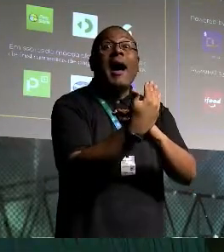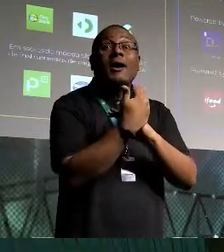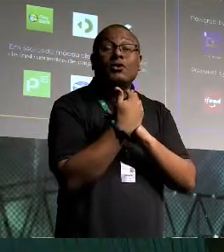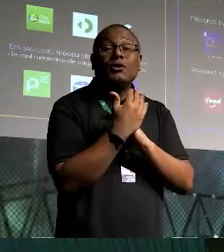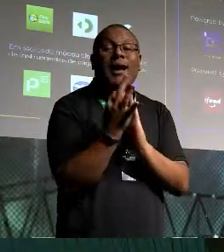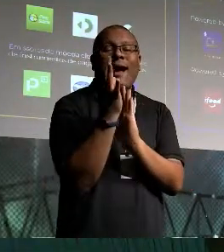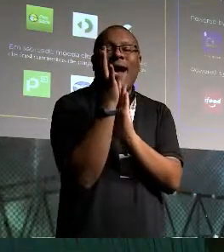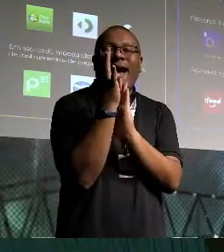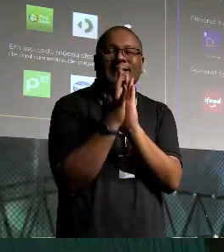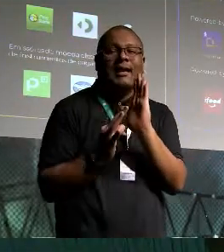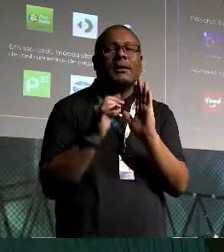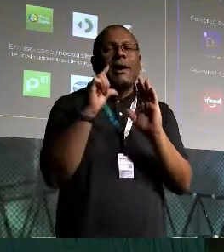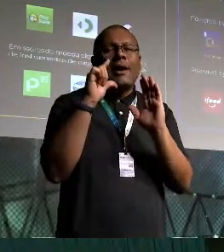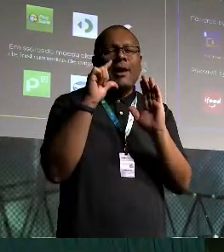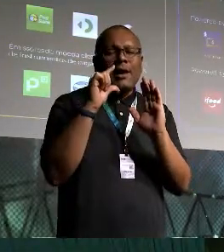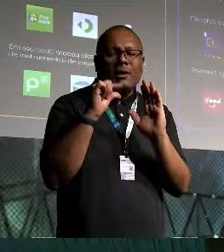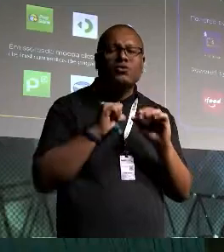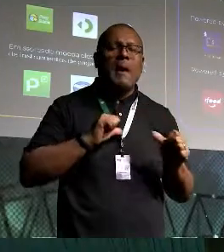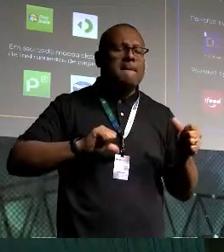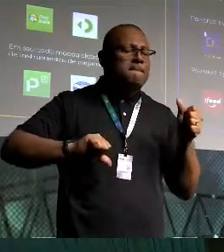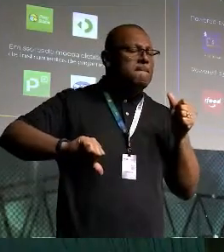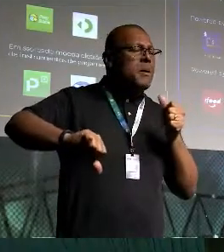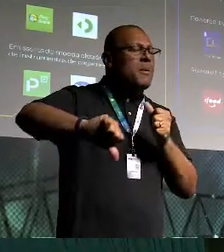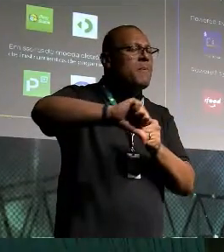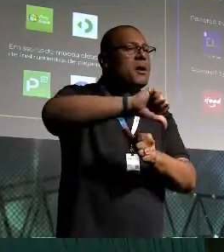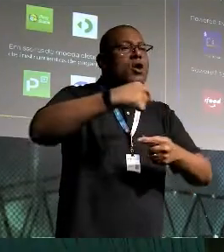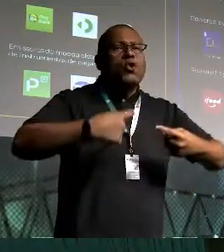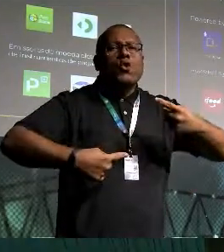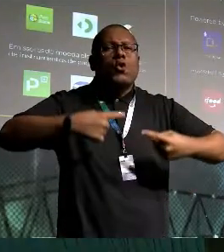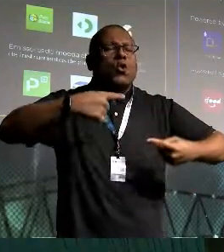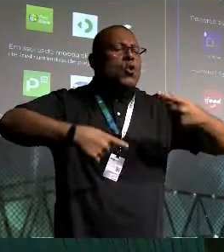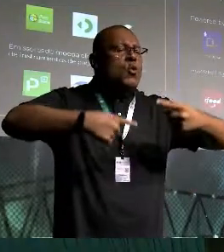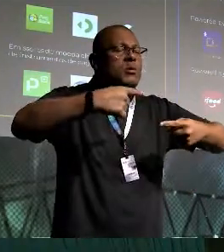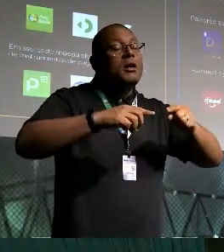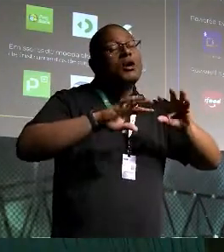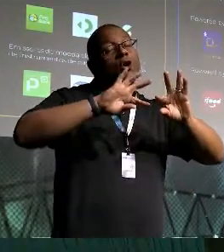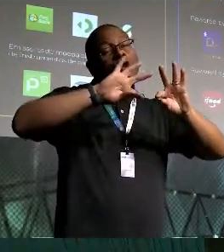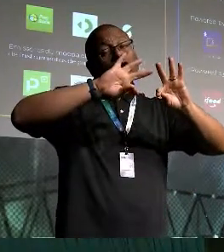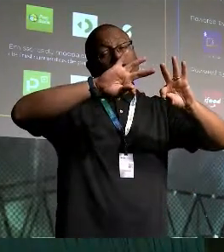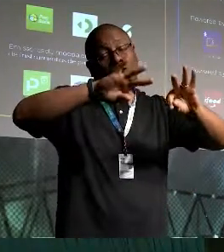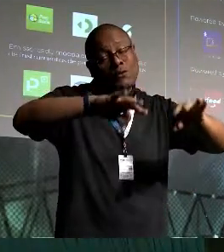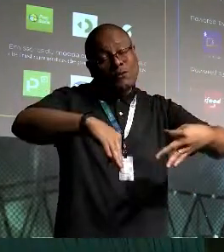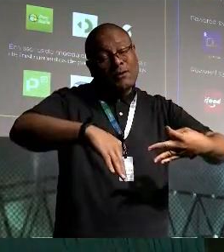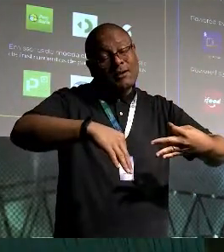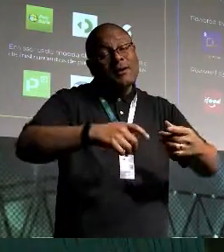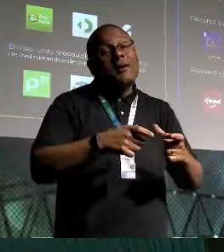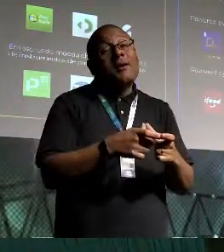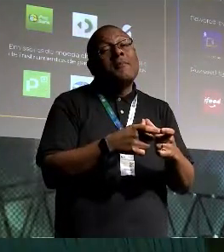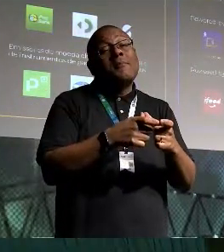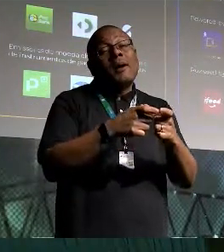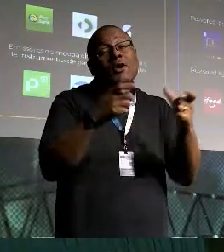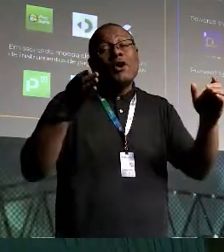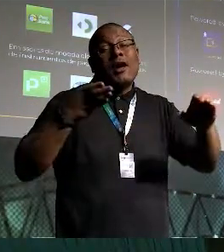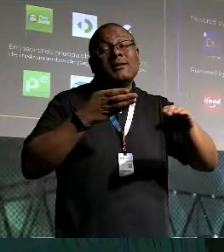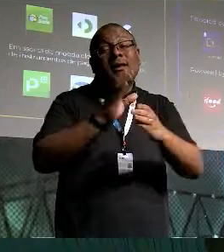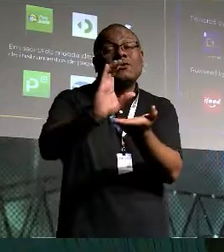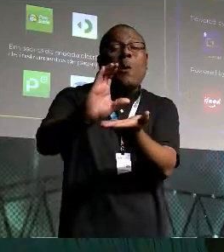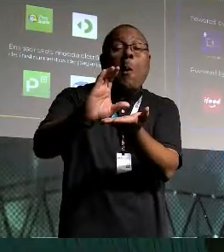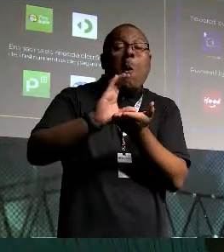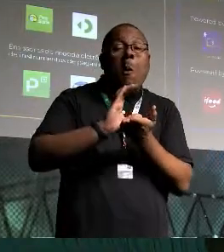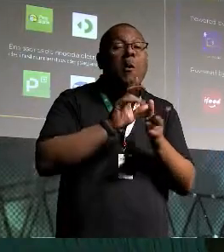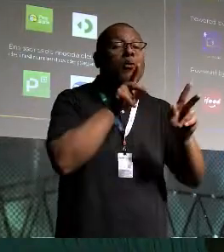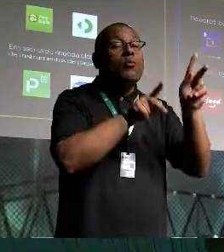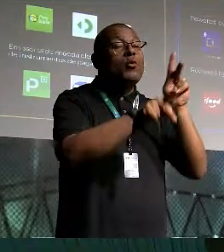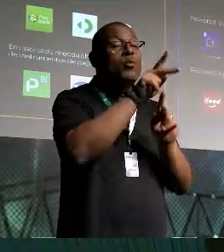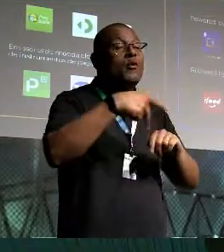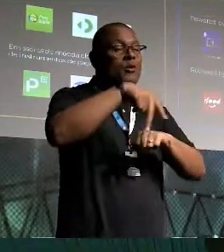a abrir esse mercado, a dar uma maior competitividade e, no final do dia, maior acesso ao crédito para toda a nossa